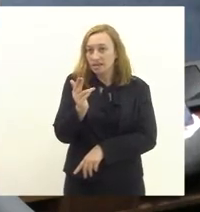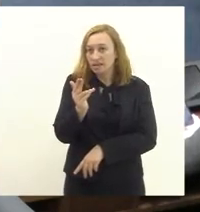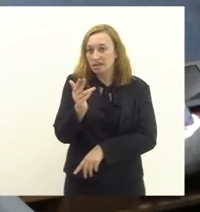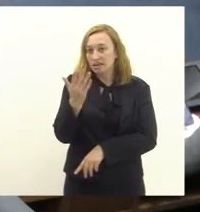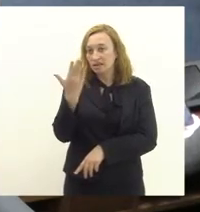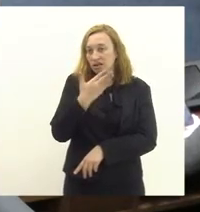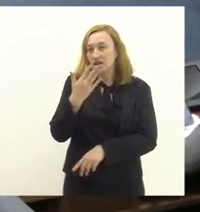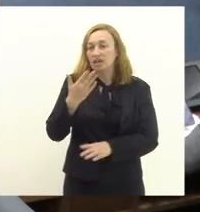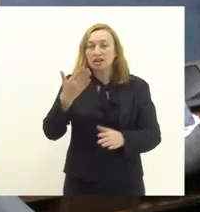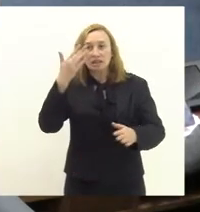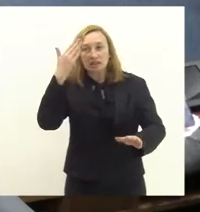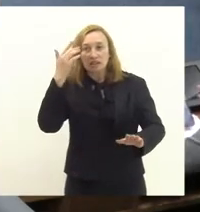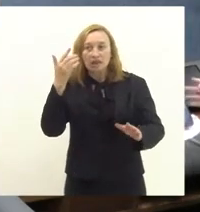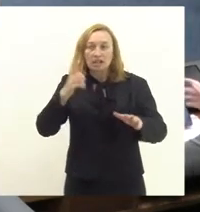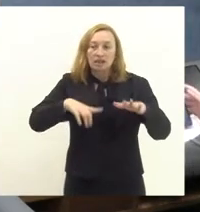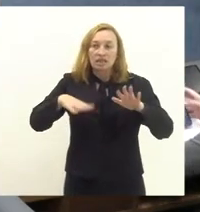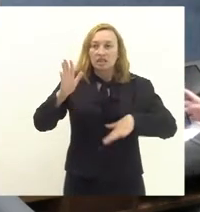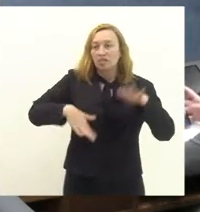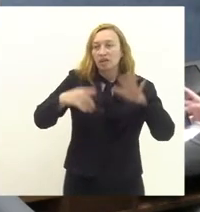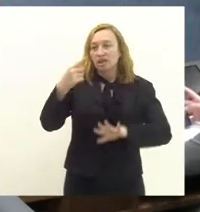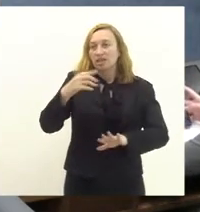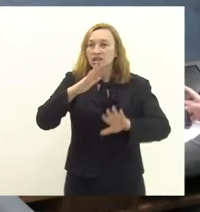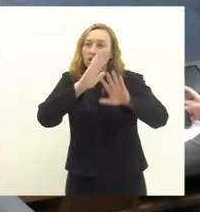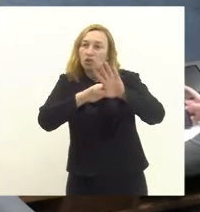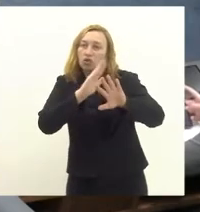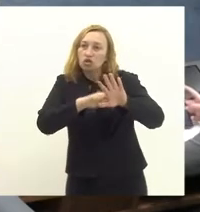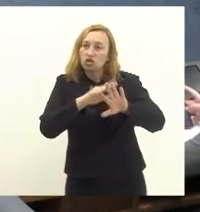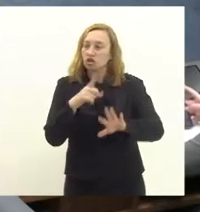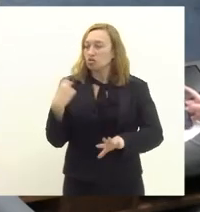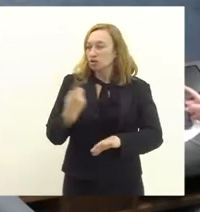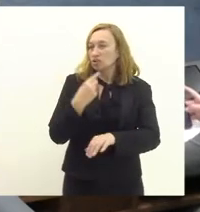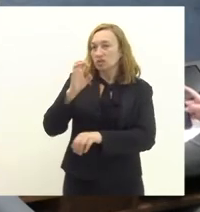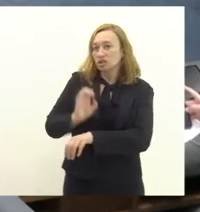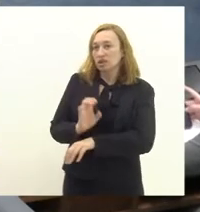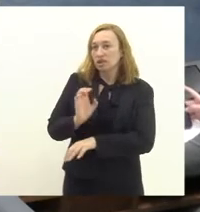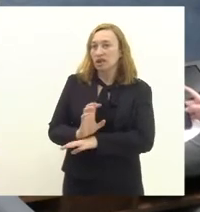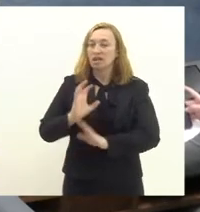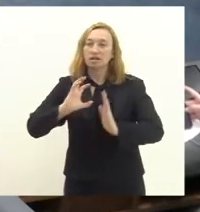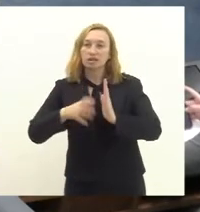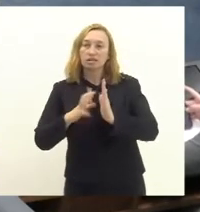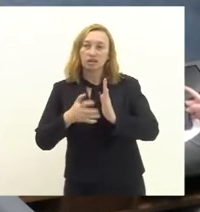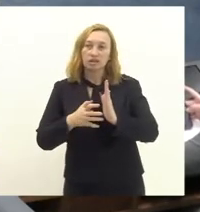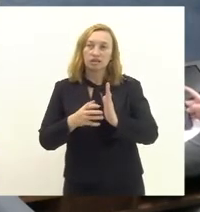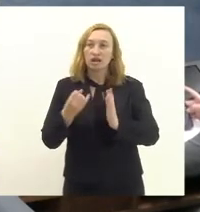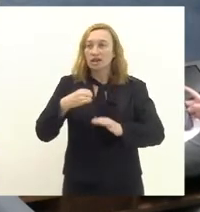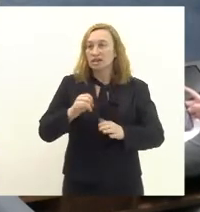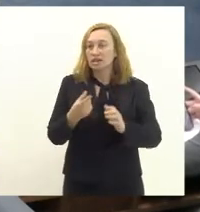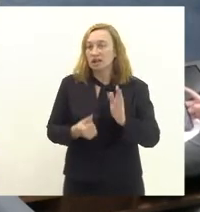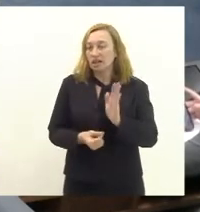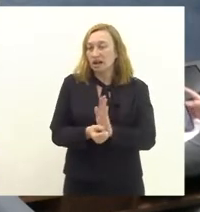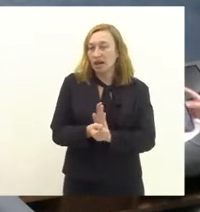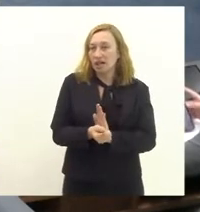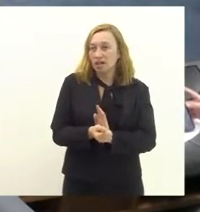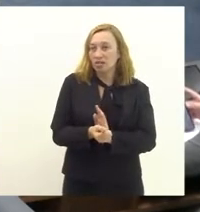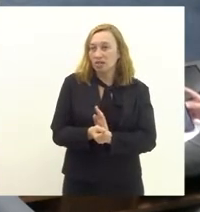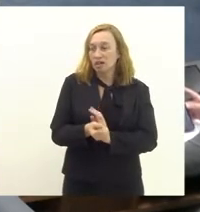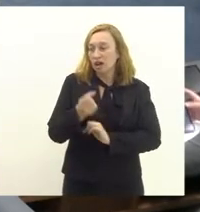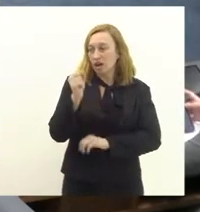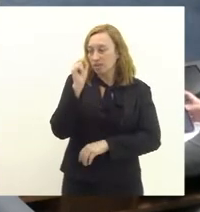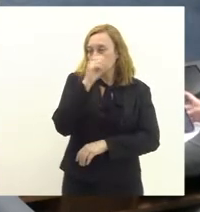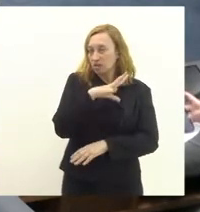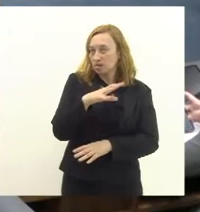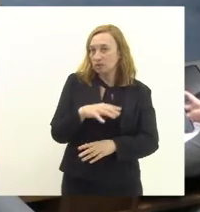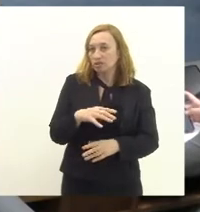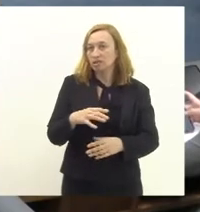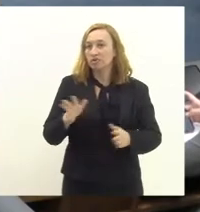de ideologias no nosso Estado, independente de partidos, serem gastos quantidades absurdas com a